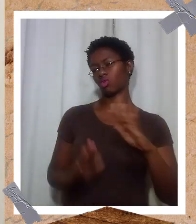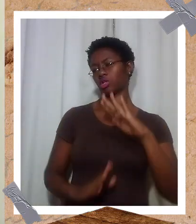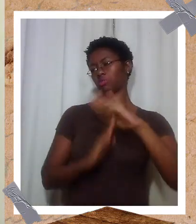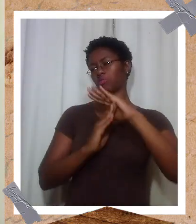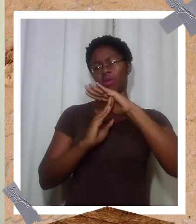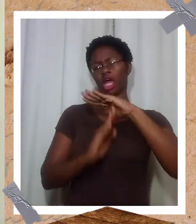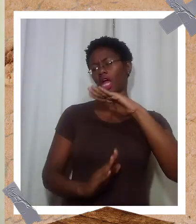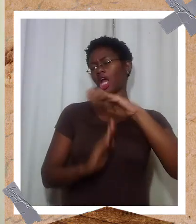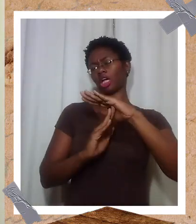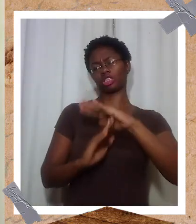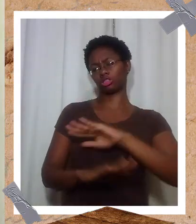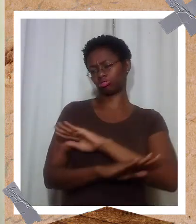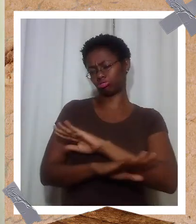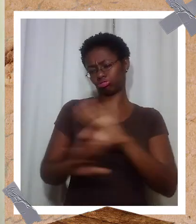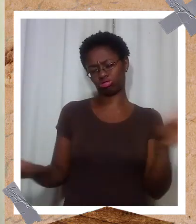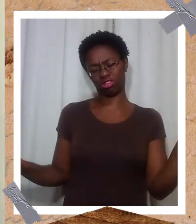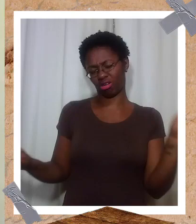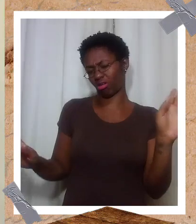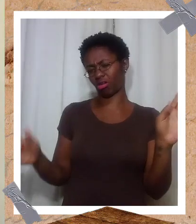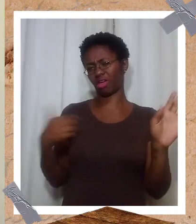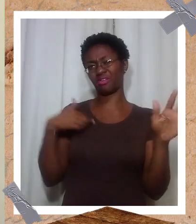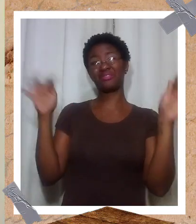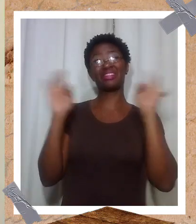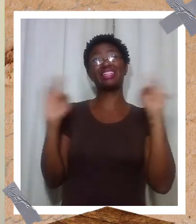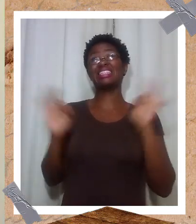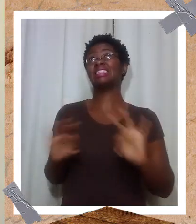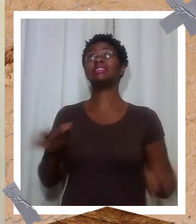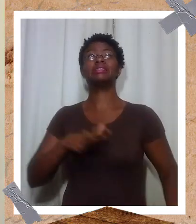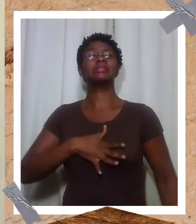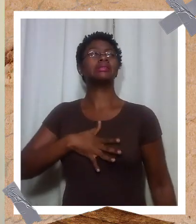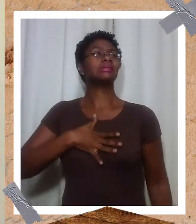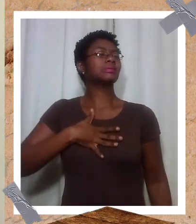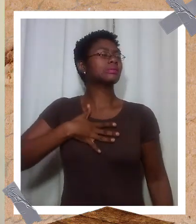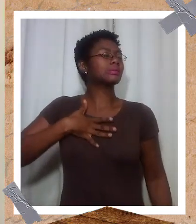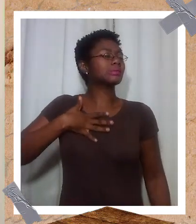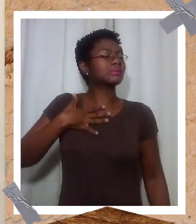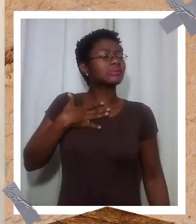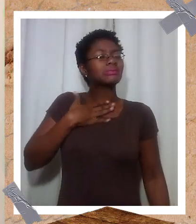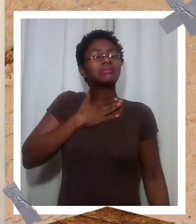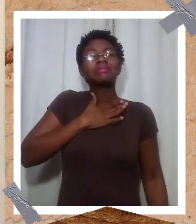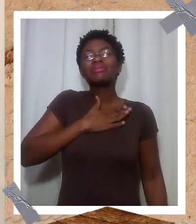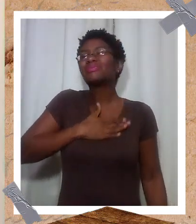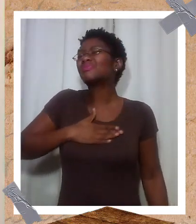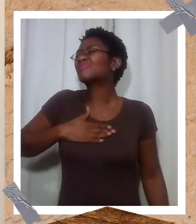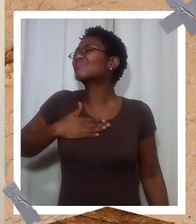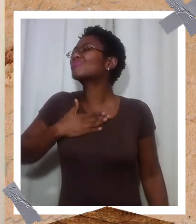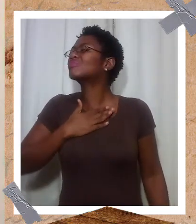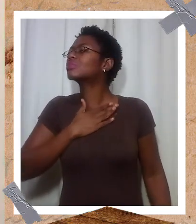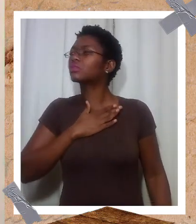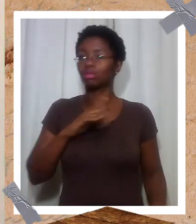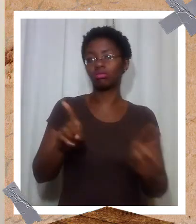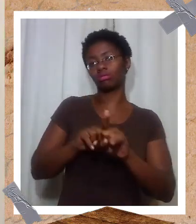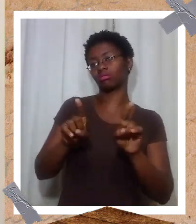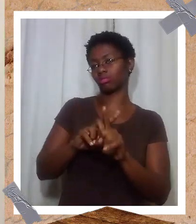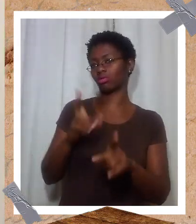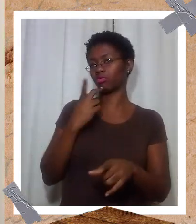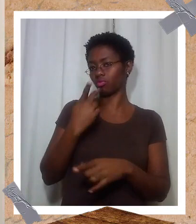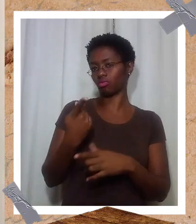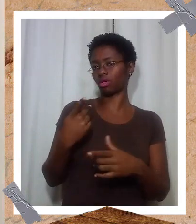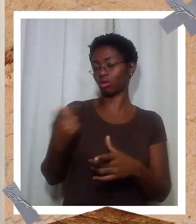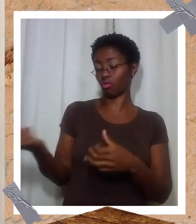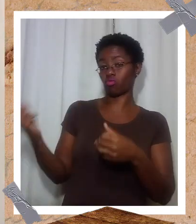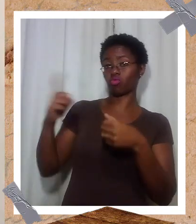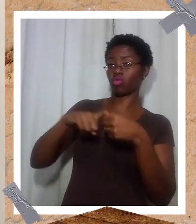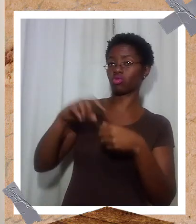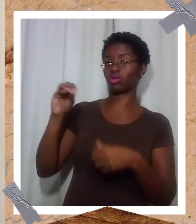ao meu máximo. Eu estava extremamente feliz. Extremamente feliz. E é também que eu falo que eu queria deixar esse cara. Quando eu